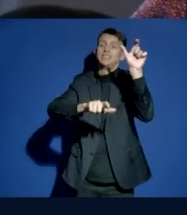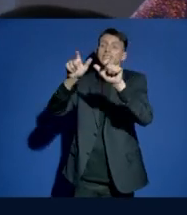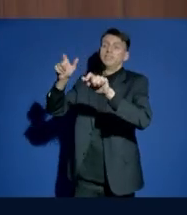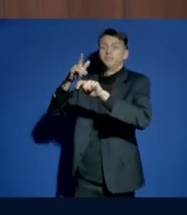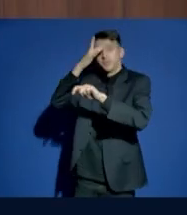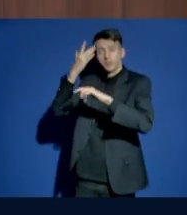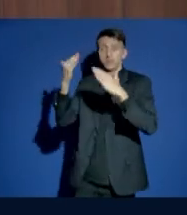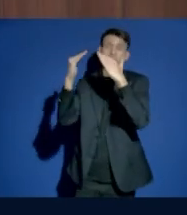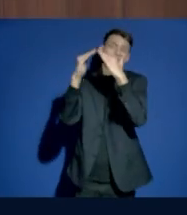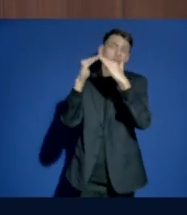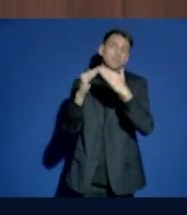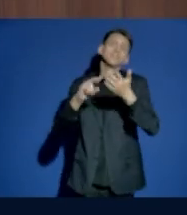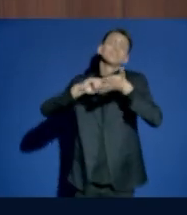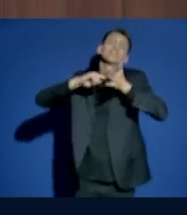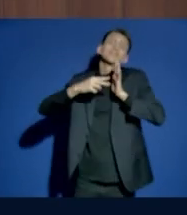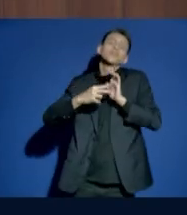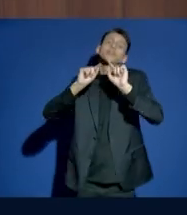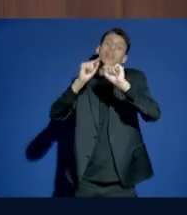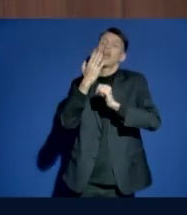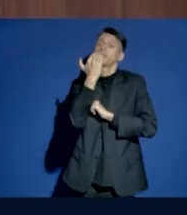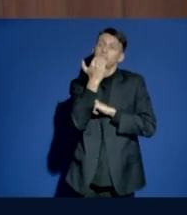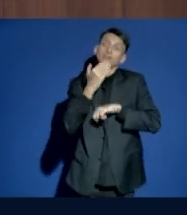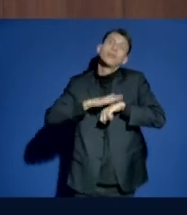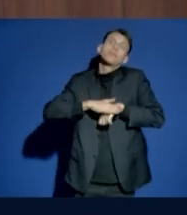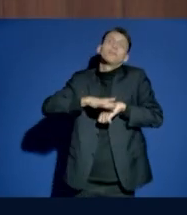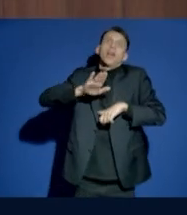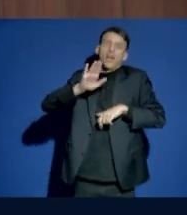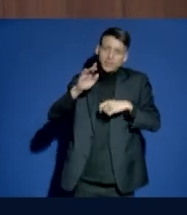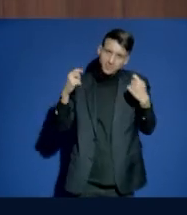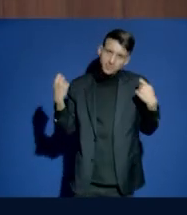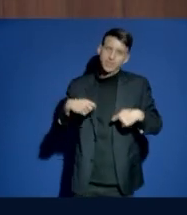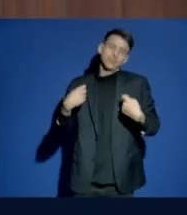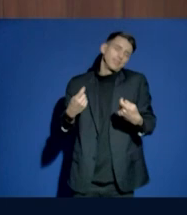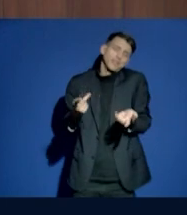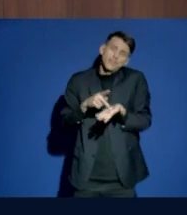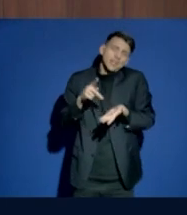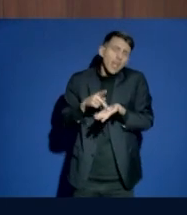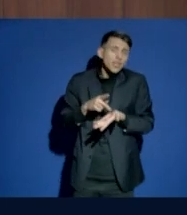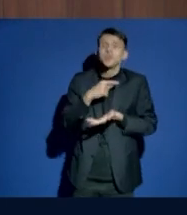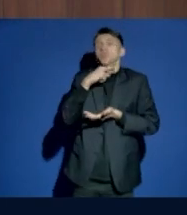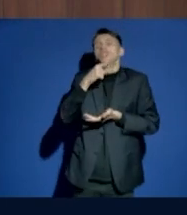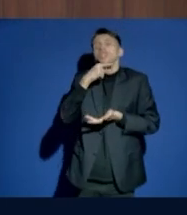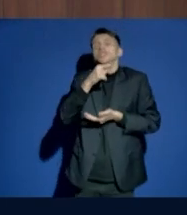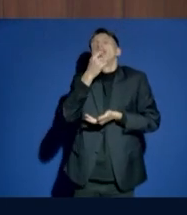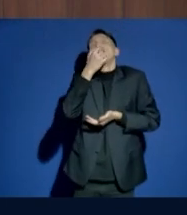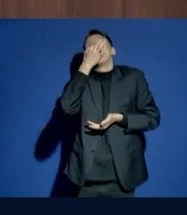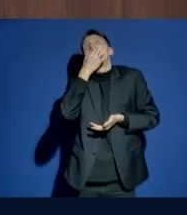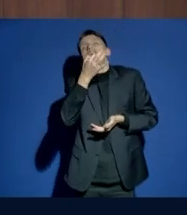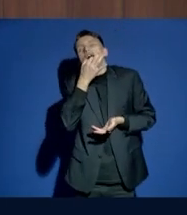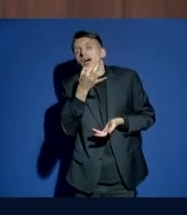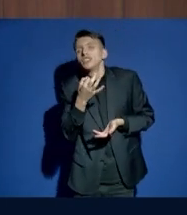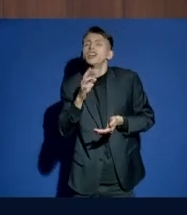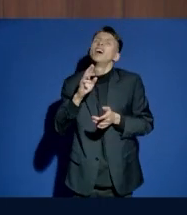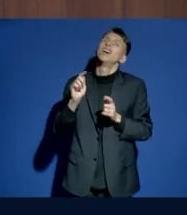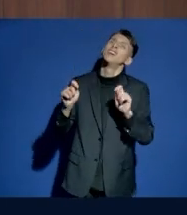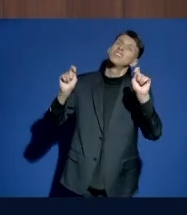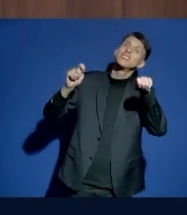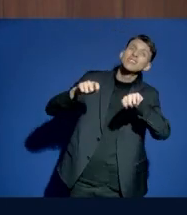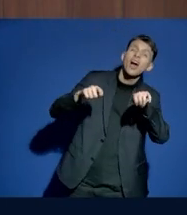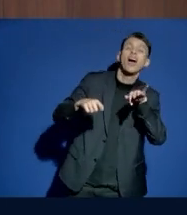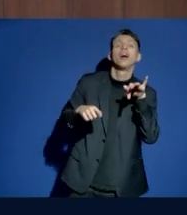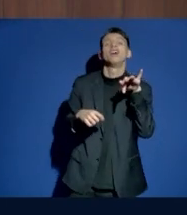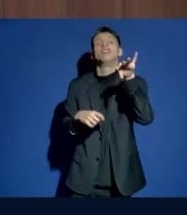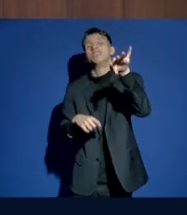Então quer dizer que a demanda de alimento é uma realidade não adianta querer achar que isso aí pode ser